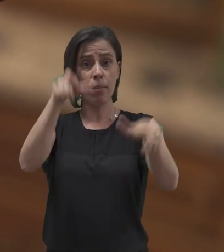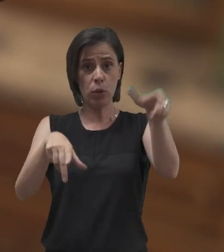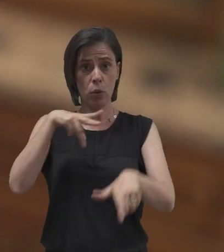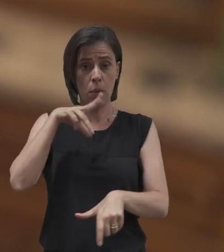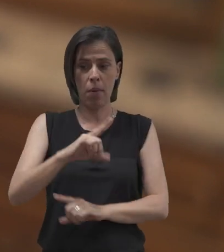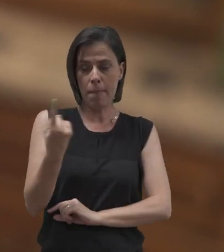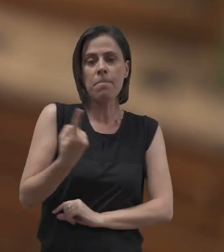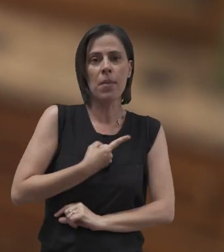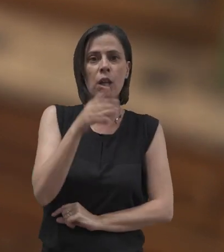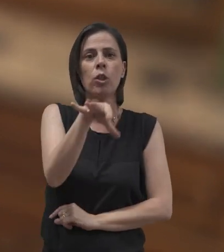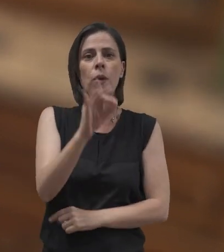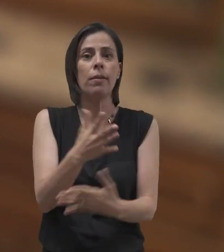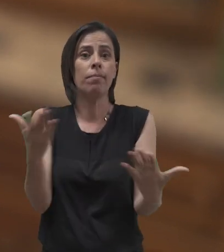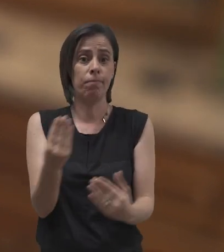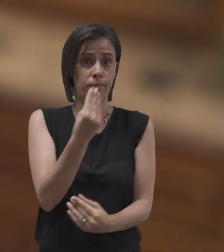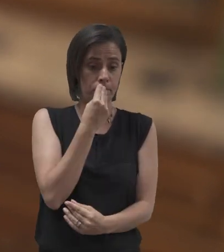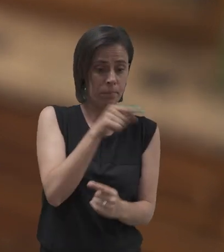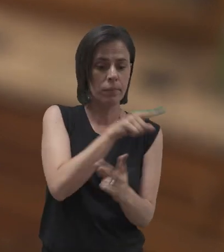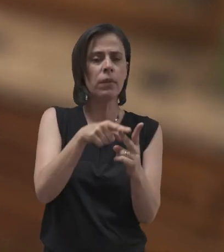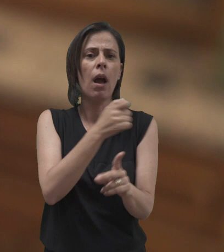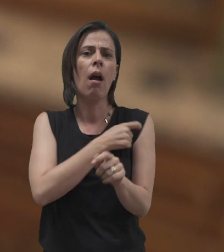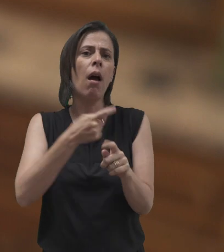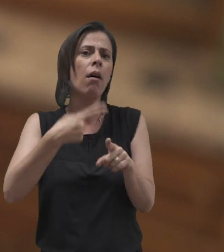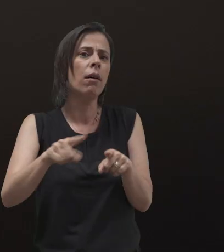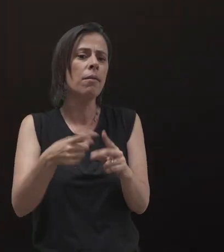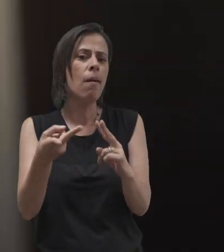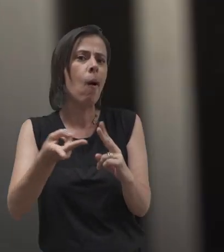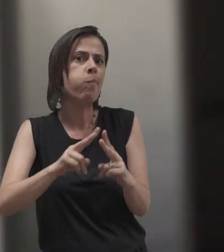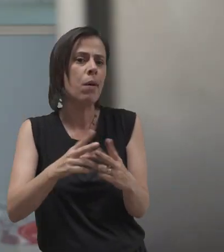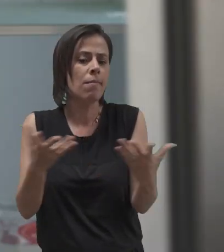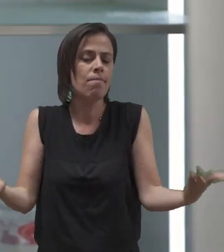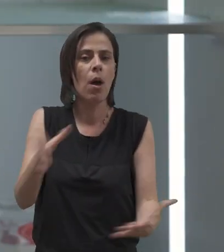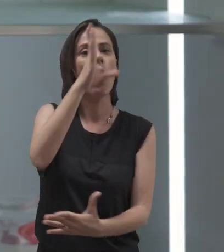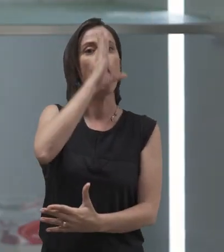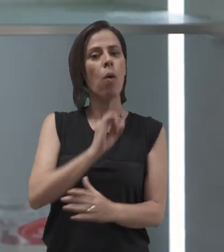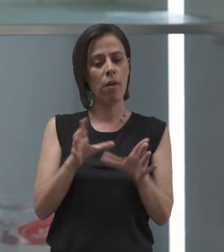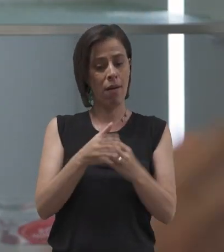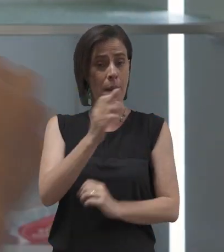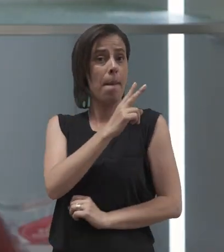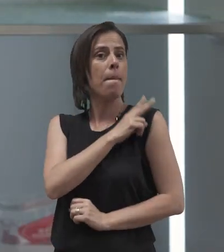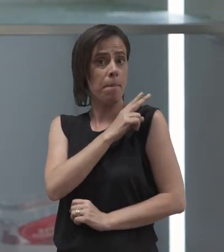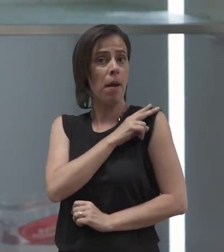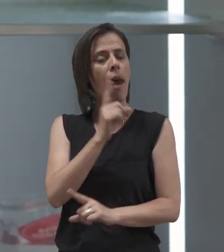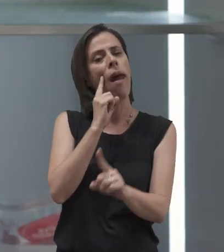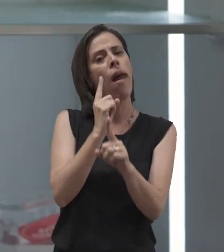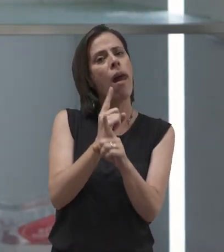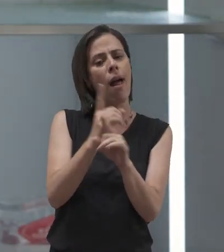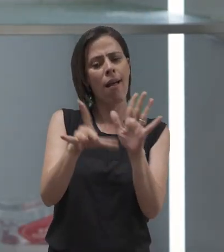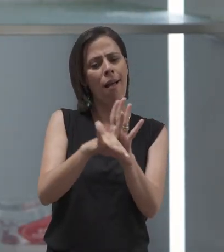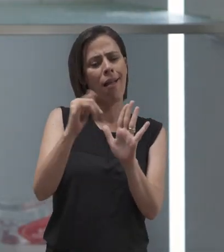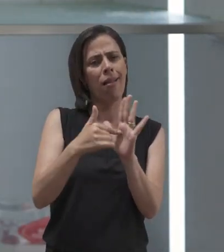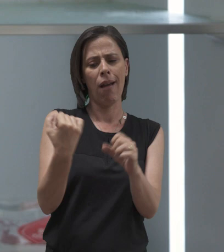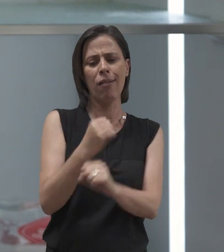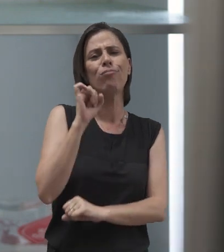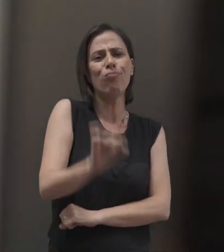portugueses obrigados a escolher entre a alimentação ou a renda de casa. Governo e a Confederação dos Patrões de acordo na